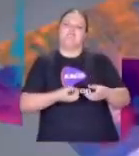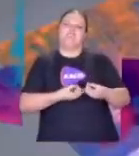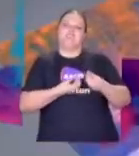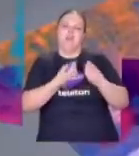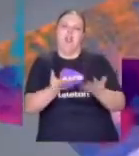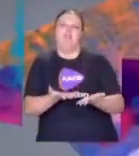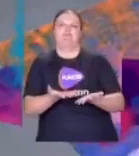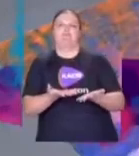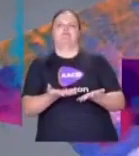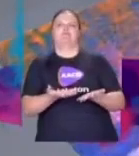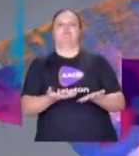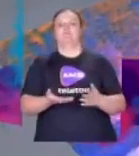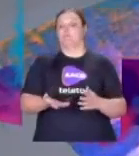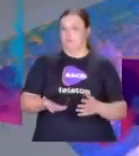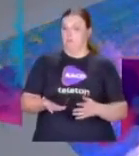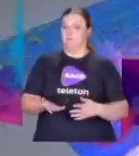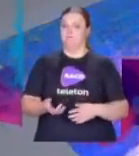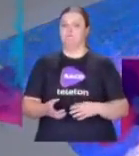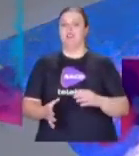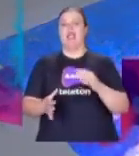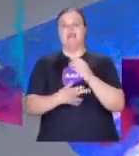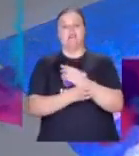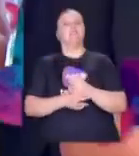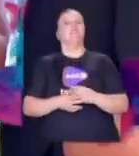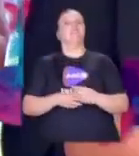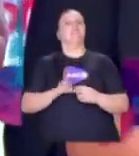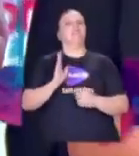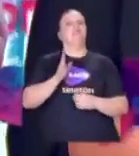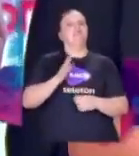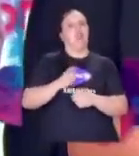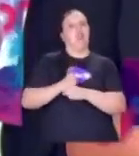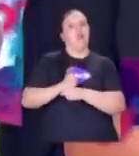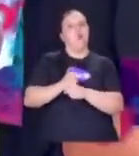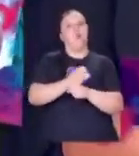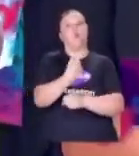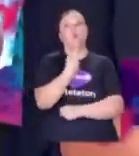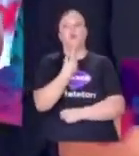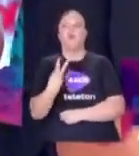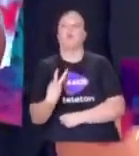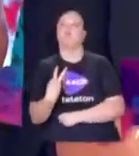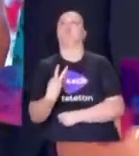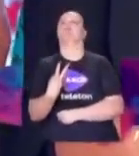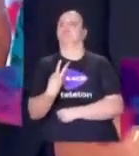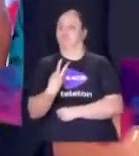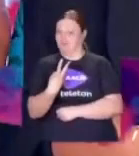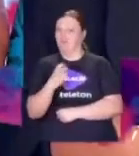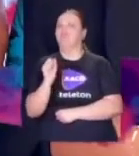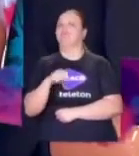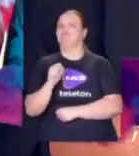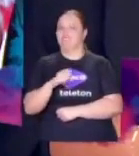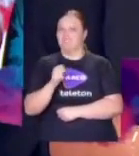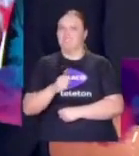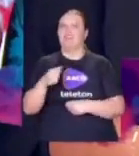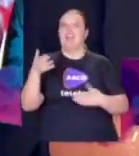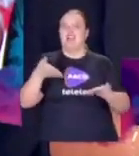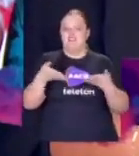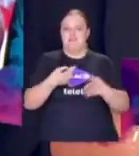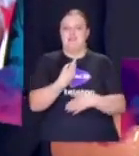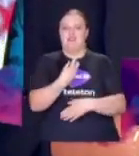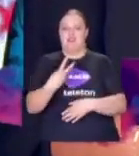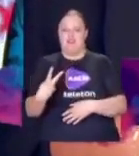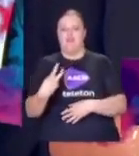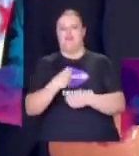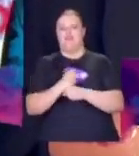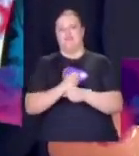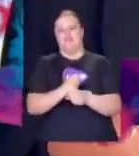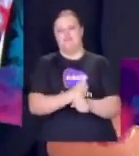a Tóquio Marine participa do Teleton há 12 anos. 12, claro. Esse ano é o 12º ano que a gente